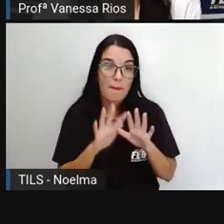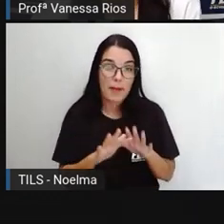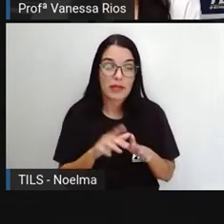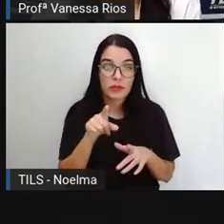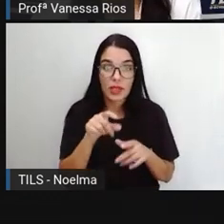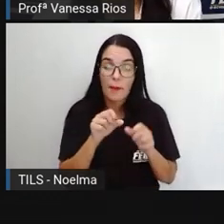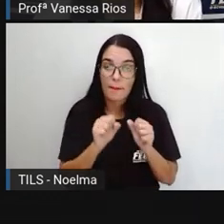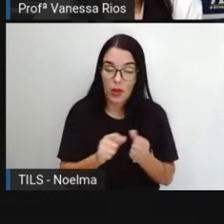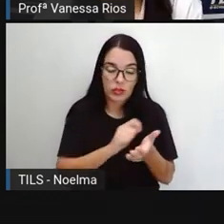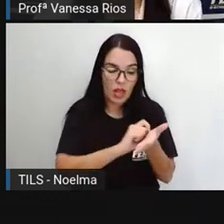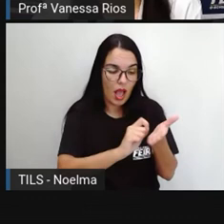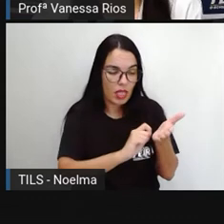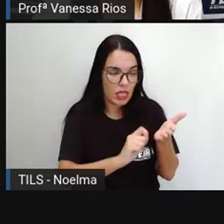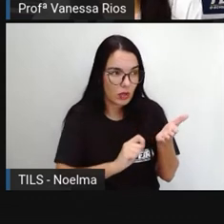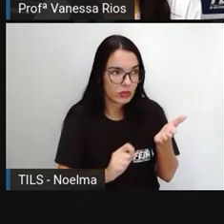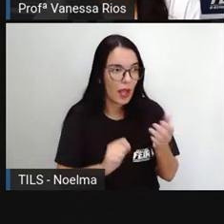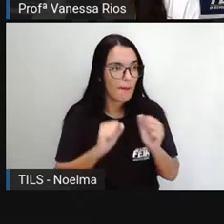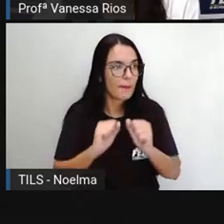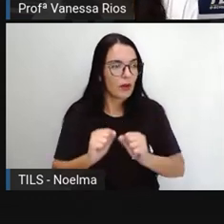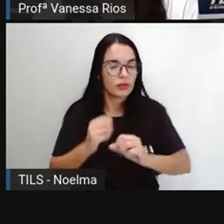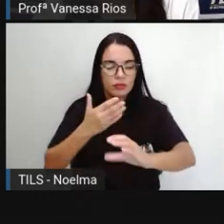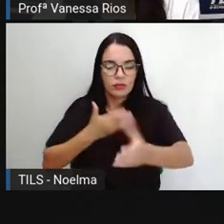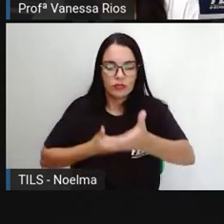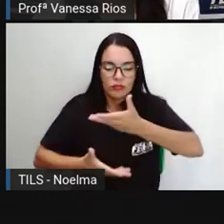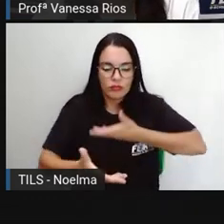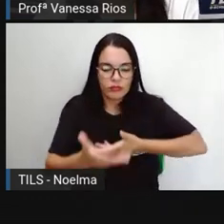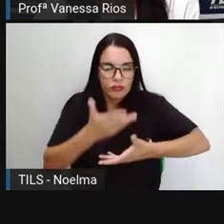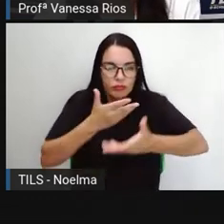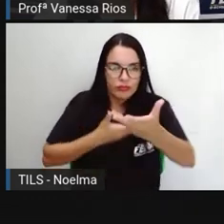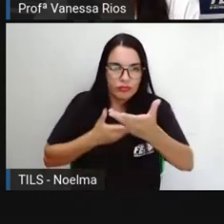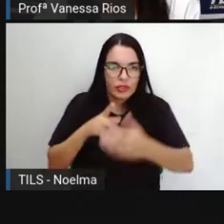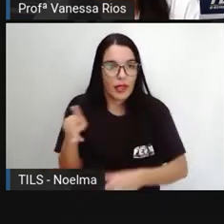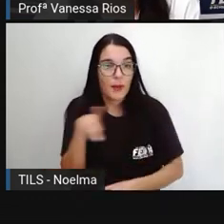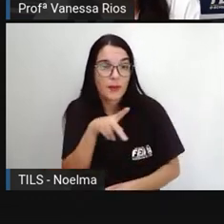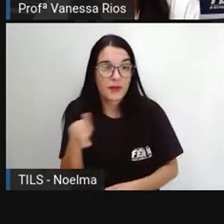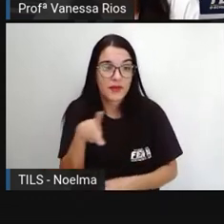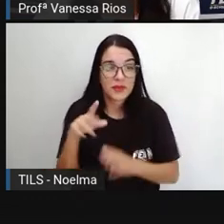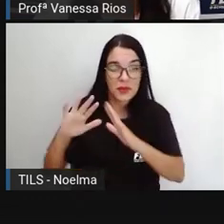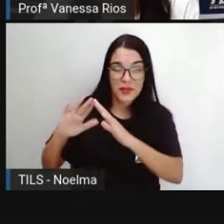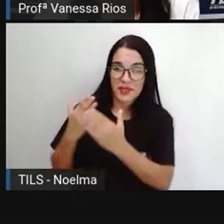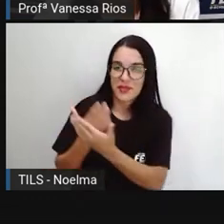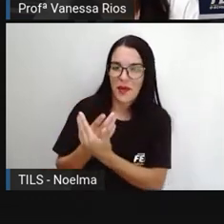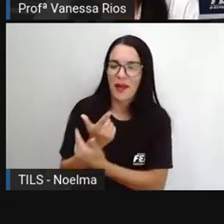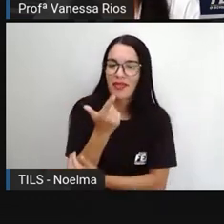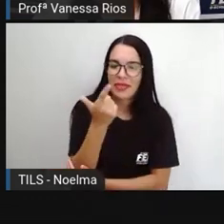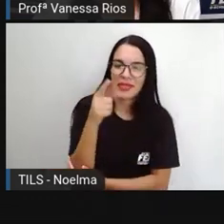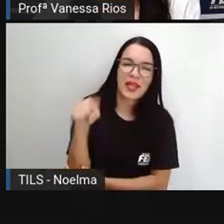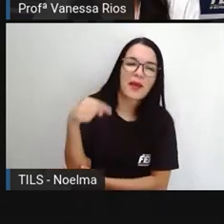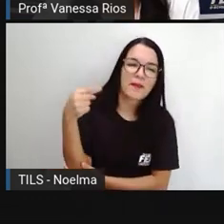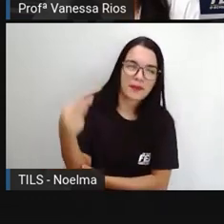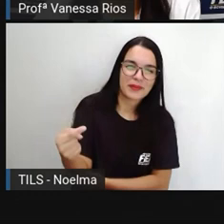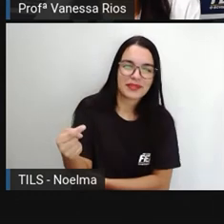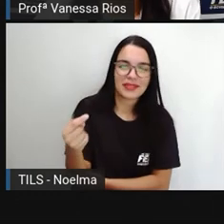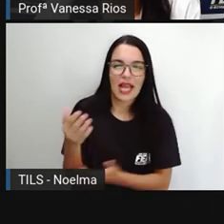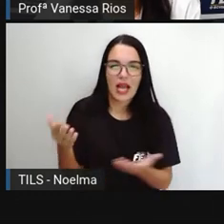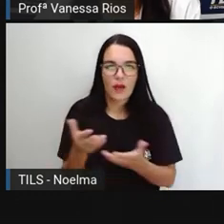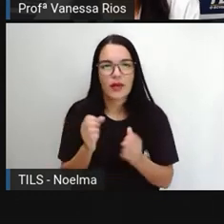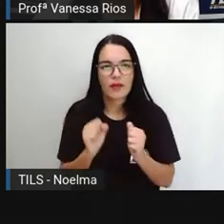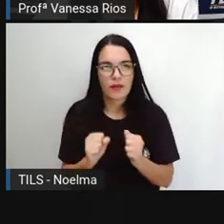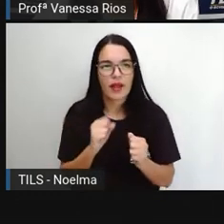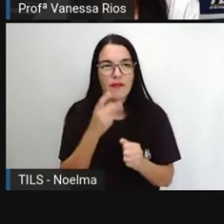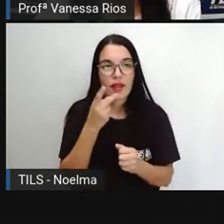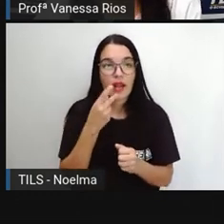mas você pode anotar, pode compartilhar com sua professora ou seu professor na escola depois, tá certo? Mas a Pró vai repetir